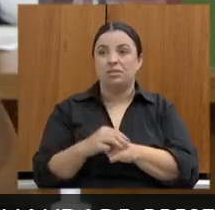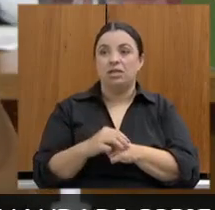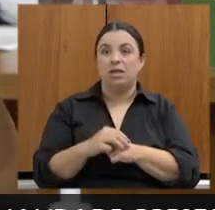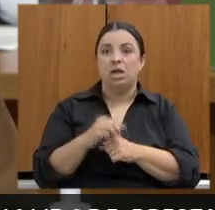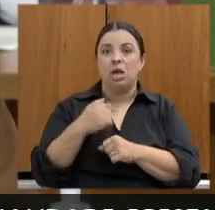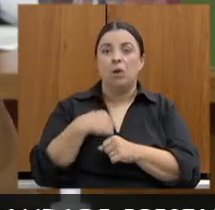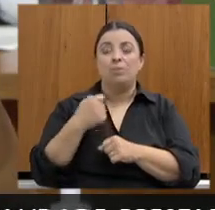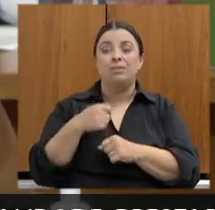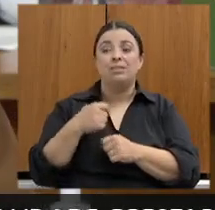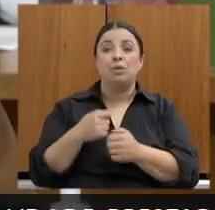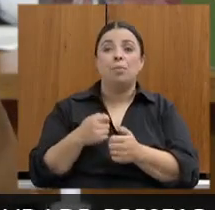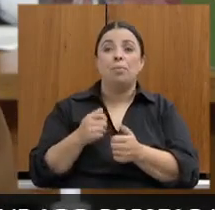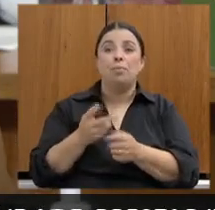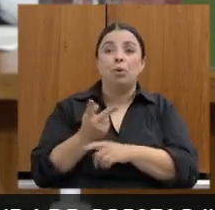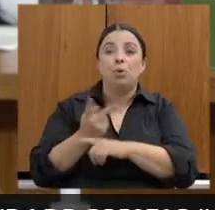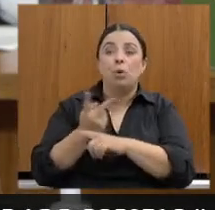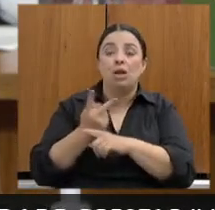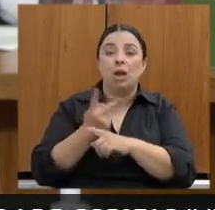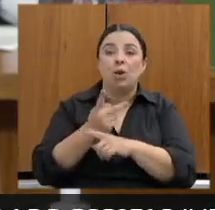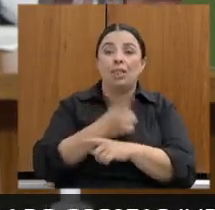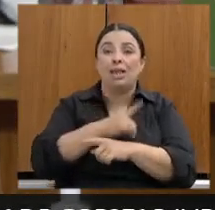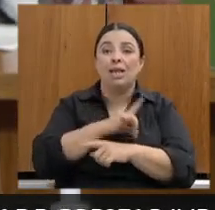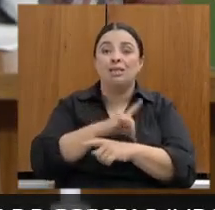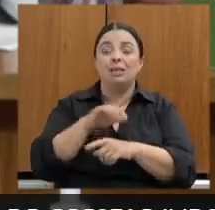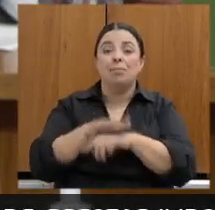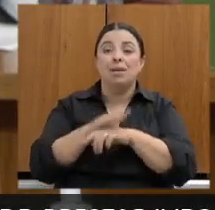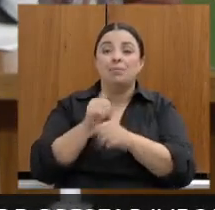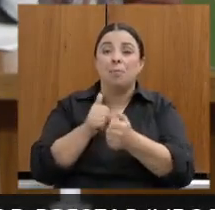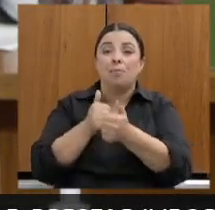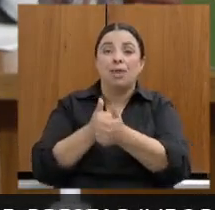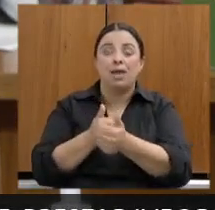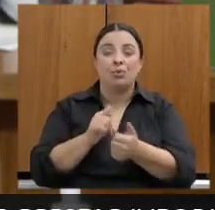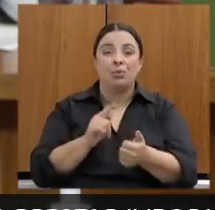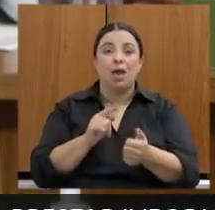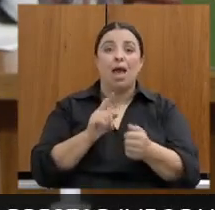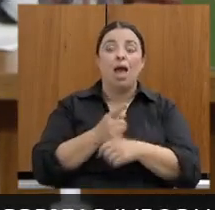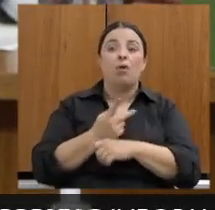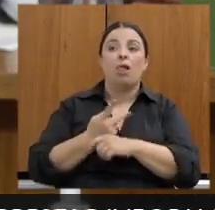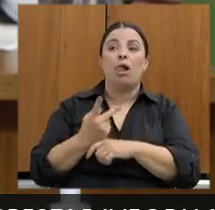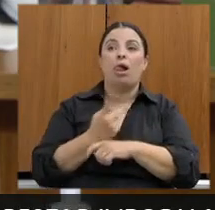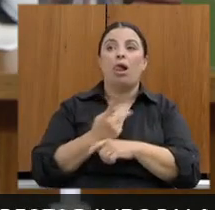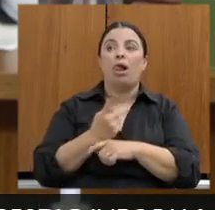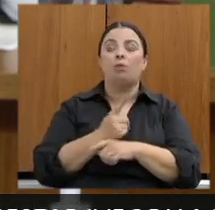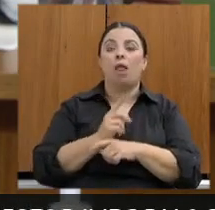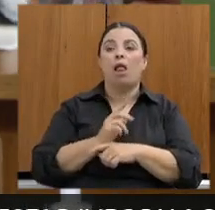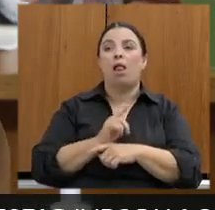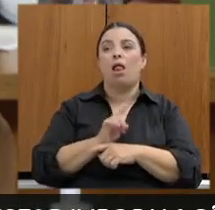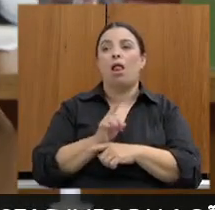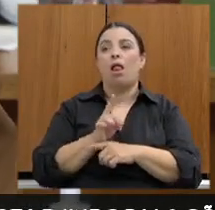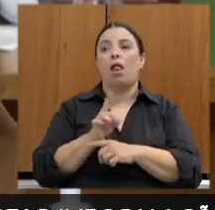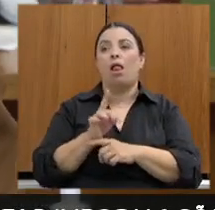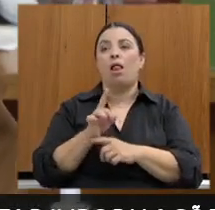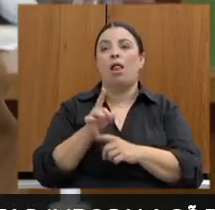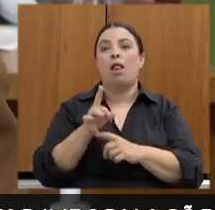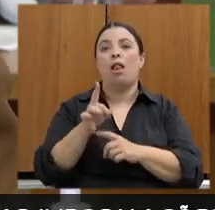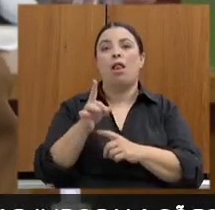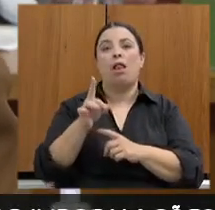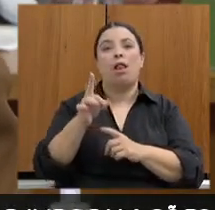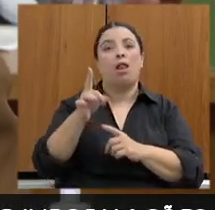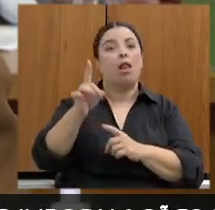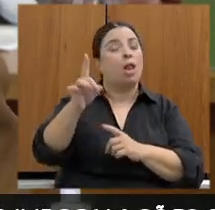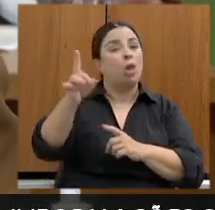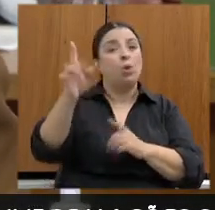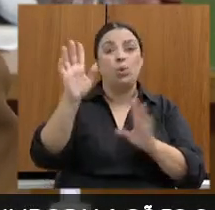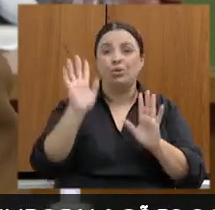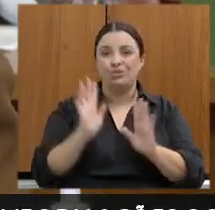eu vou procurar essa delegacia mais próxima dela não tá tão próximo como eu gostaria né Por causa de vários outros fatores então assim